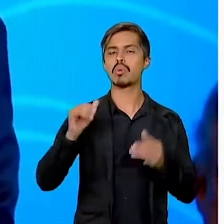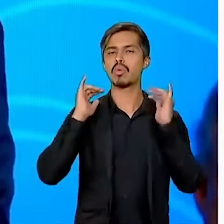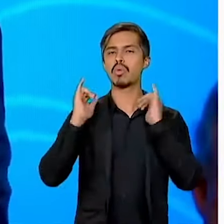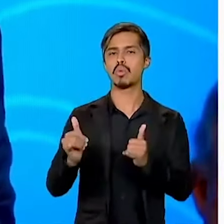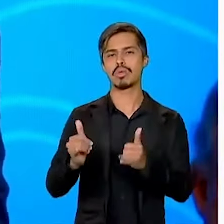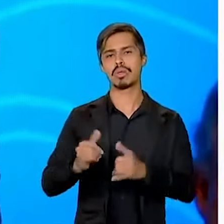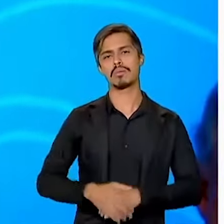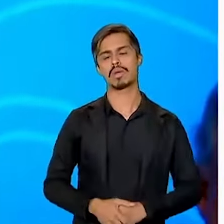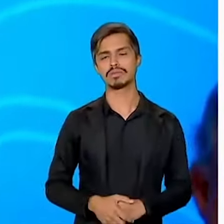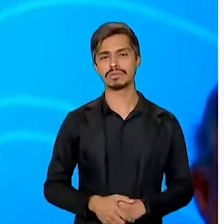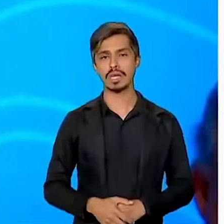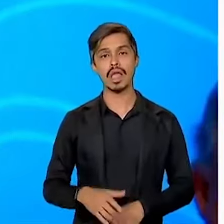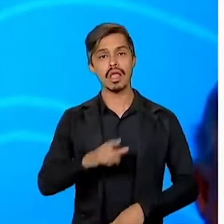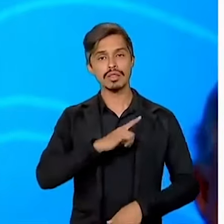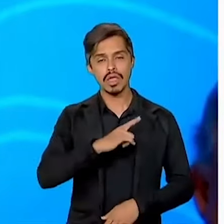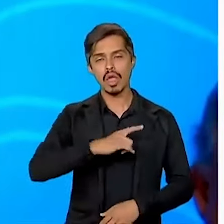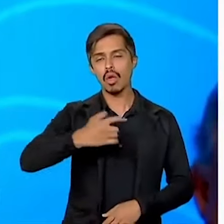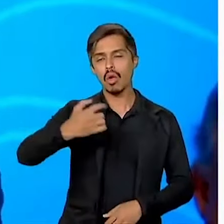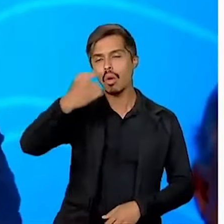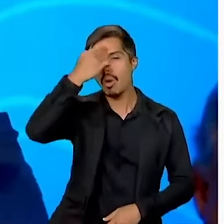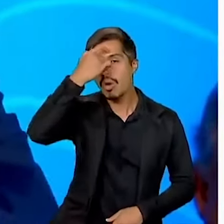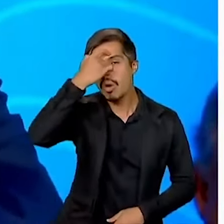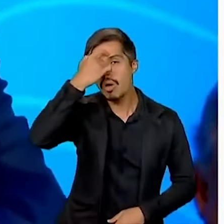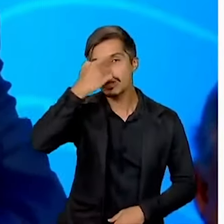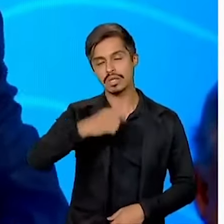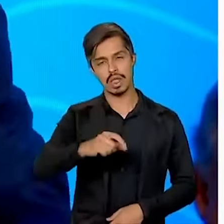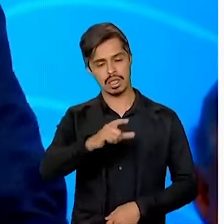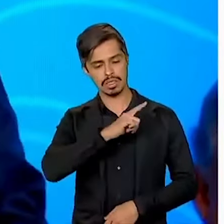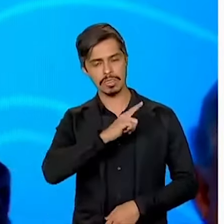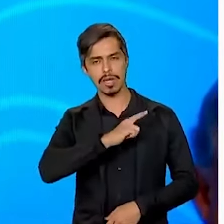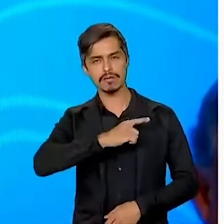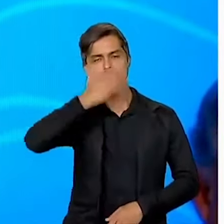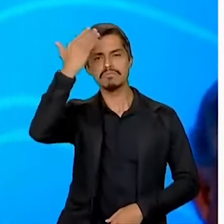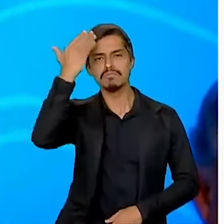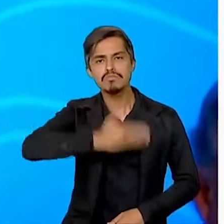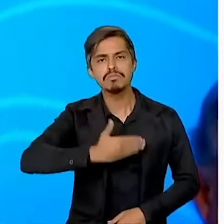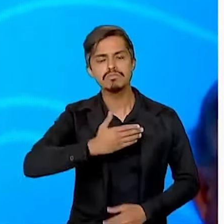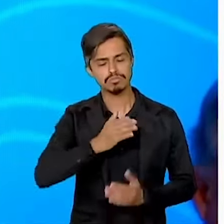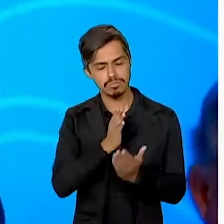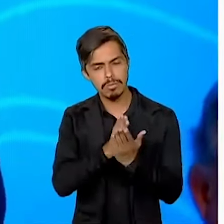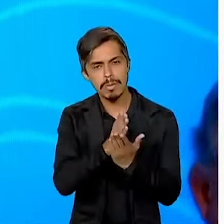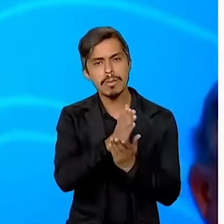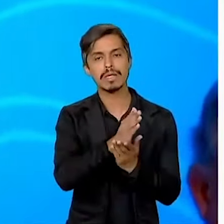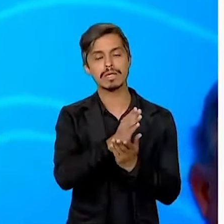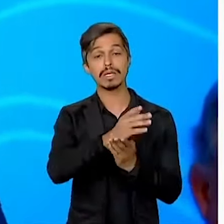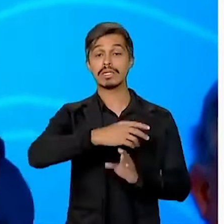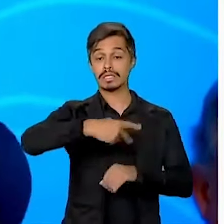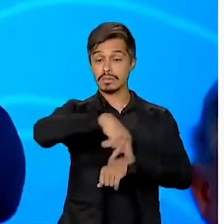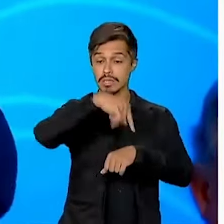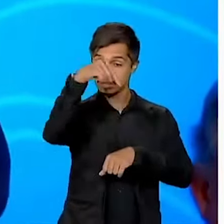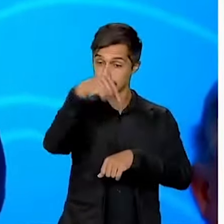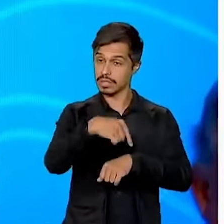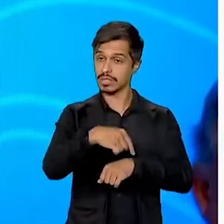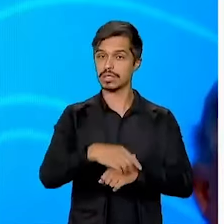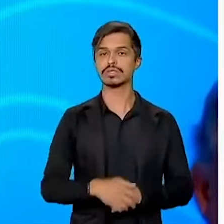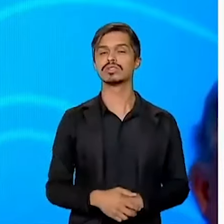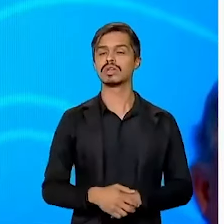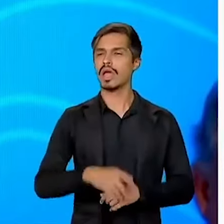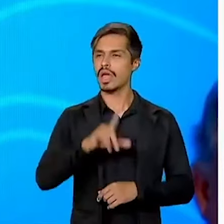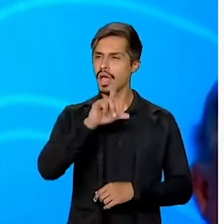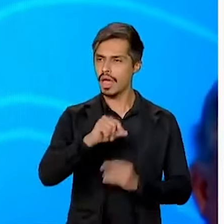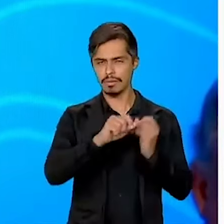que eu tenho com a minha consciência, é um compromisso que eu tenho de provar mais uma vez. Esse país será do